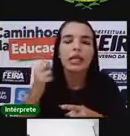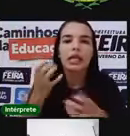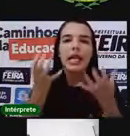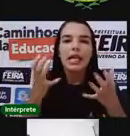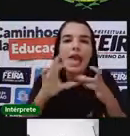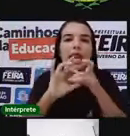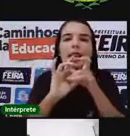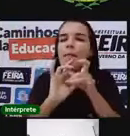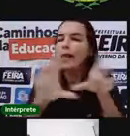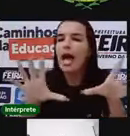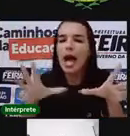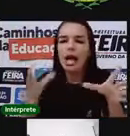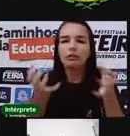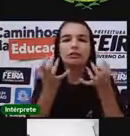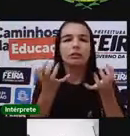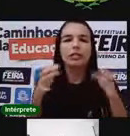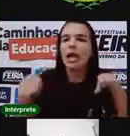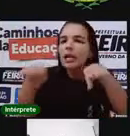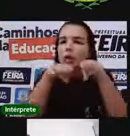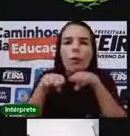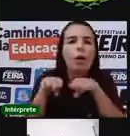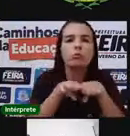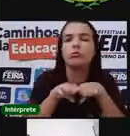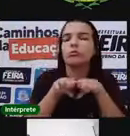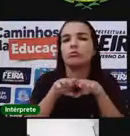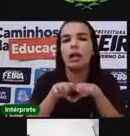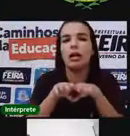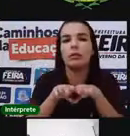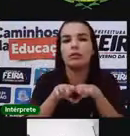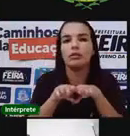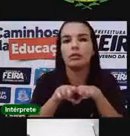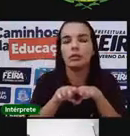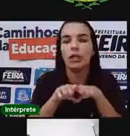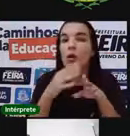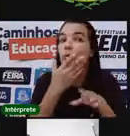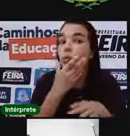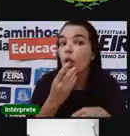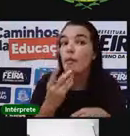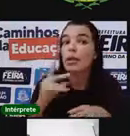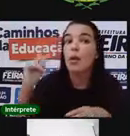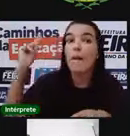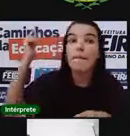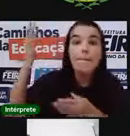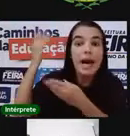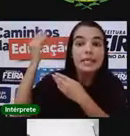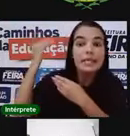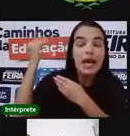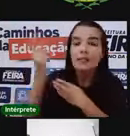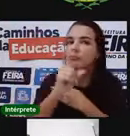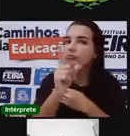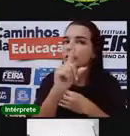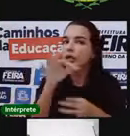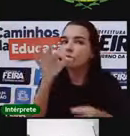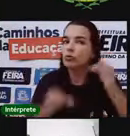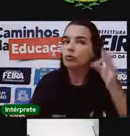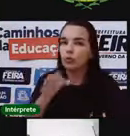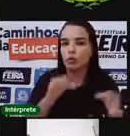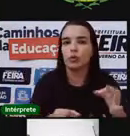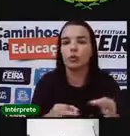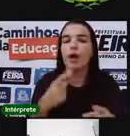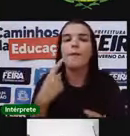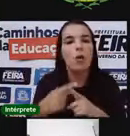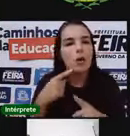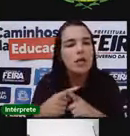equidade. Ai, pro, então os homens não foram sempre justos? Não. Por isso que é importante ter um